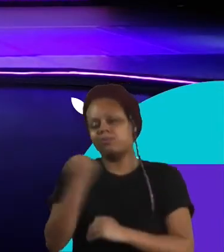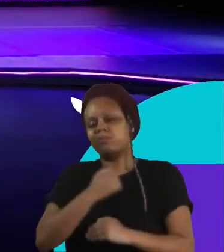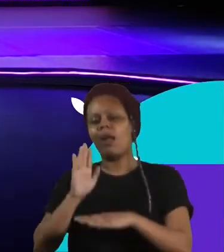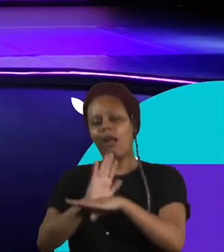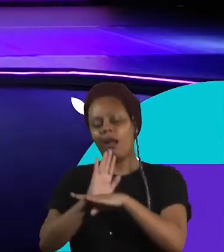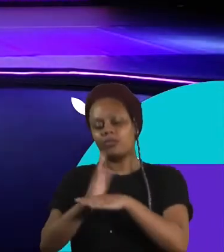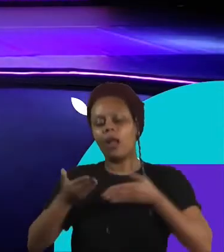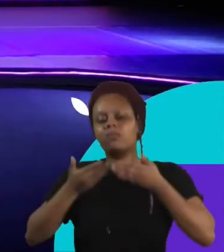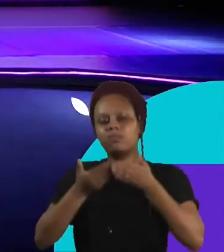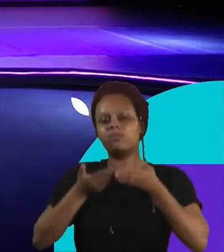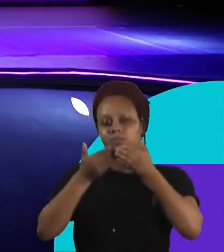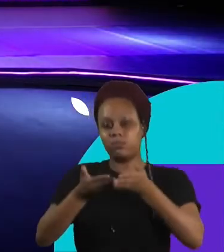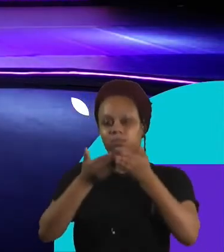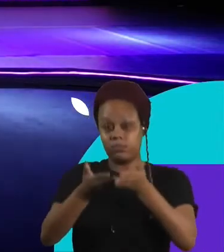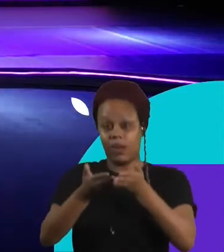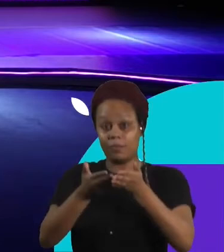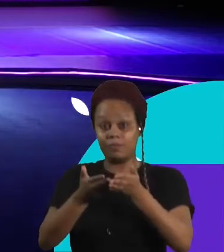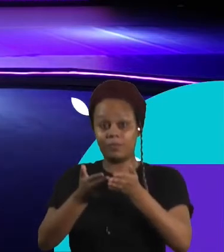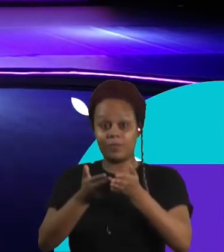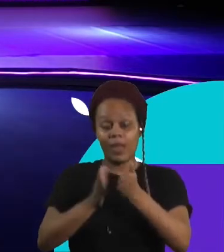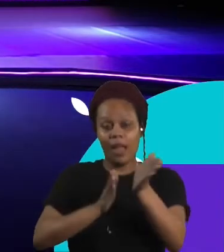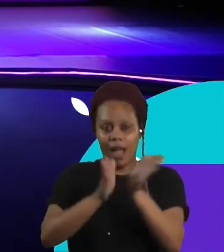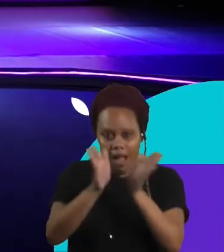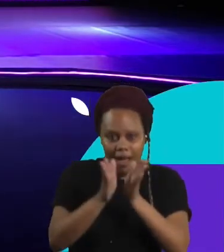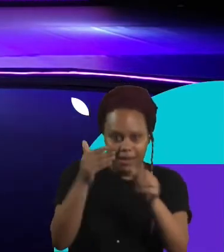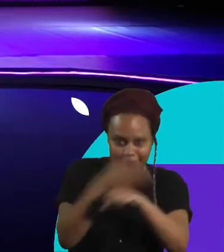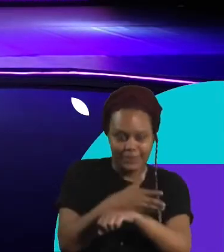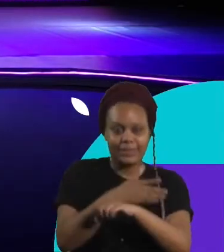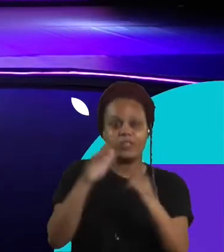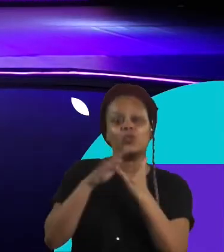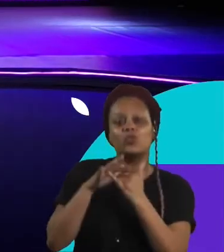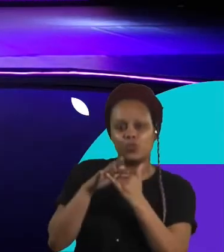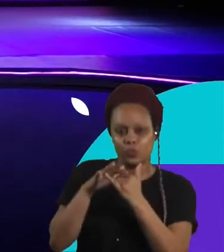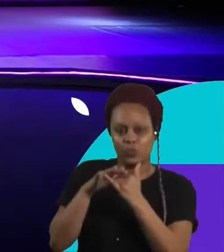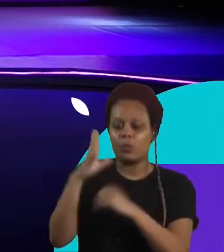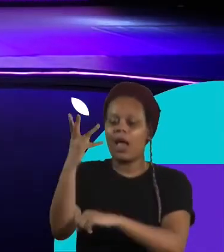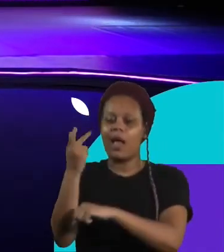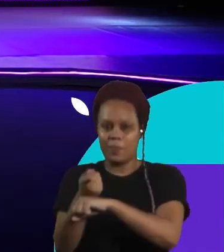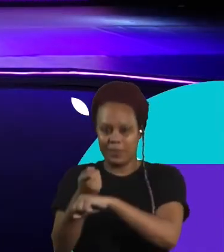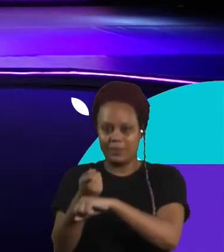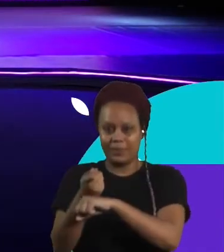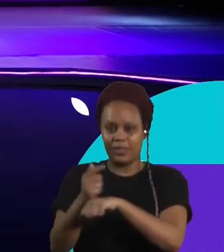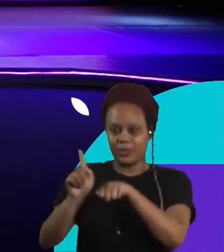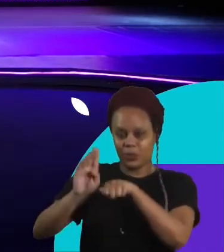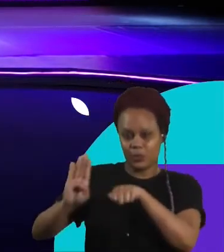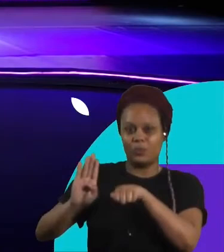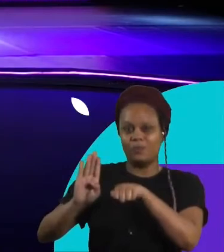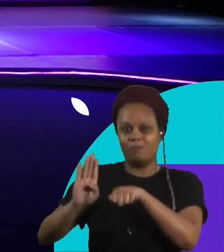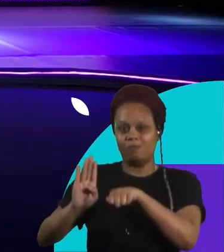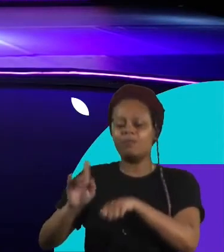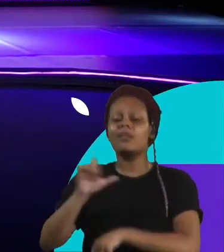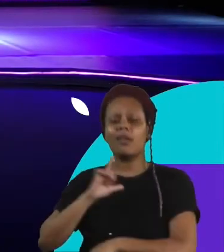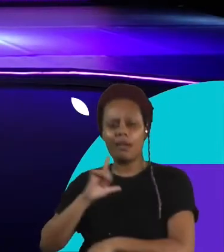essa autoavaliação e entra no Habilidades no YouTube do Social Good Brasil, que você vai ter 8 episódios das 7 competências e